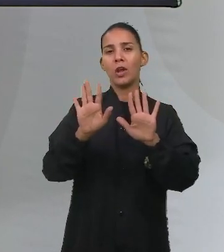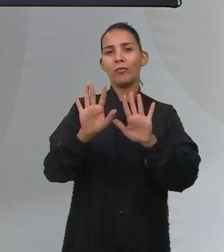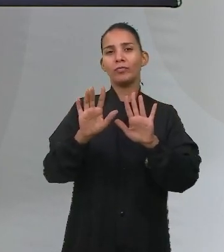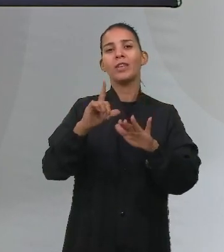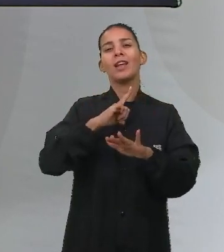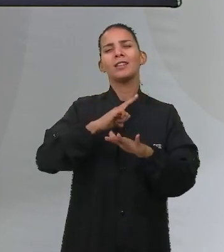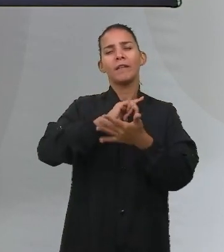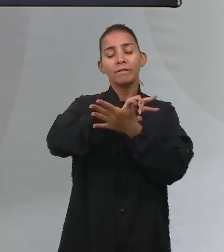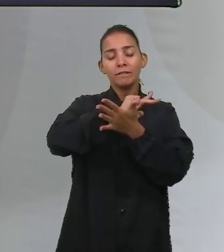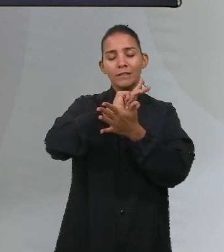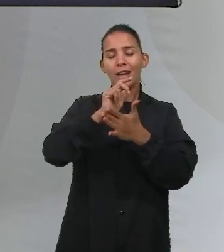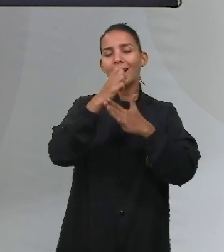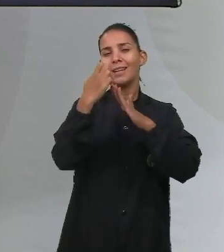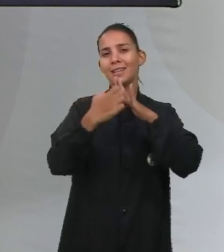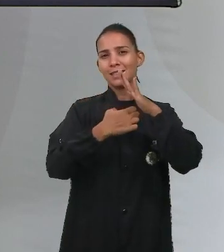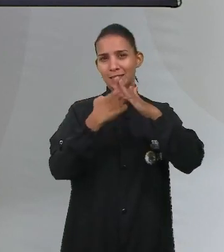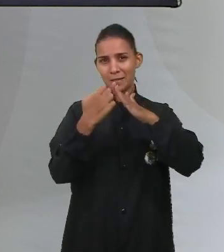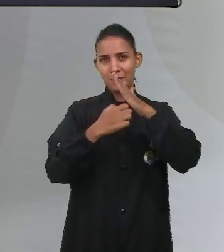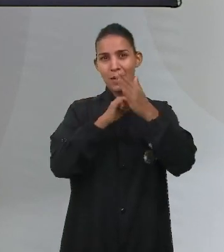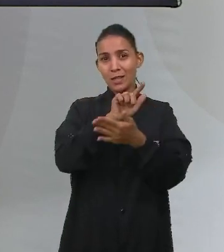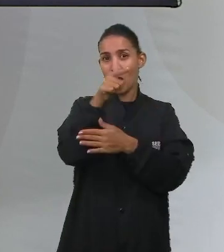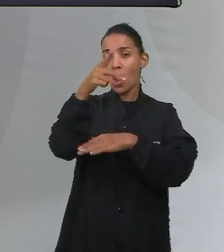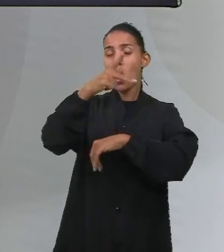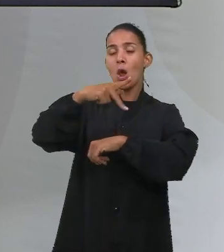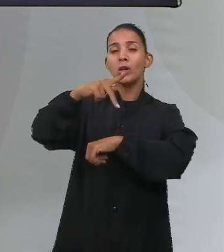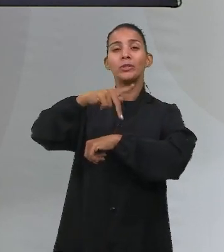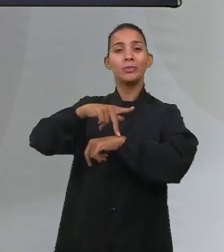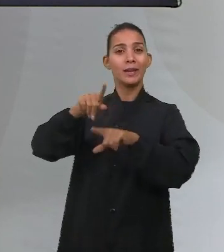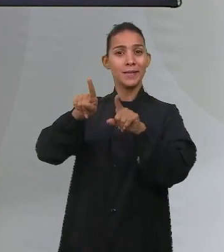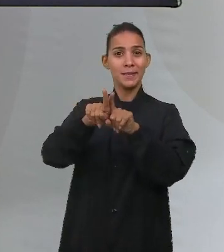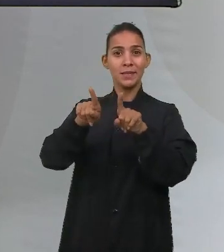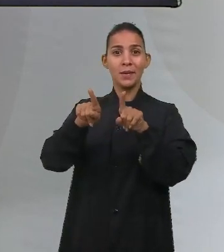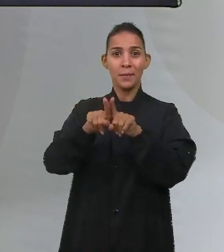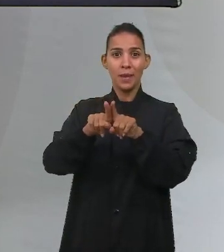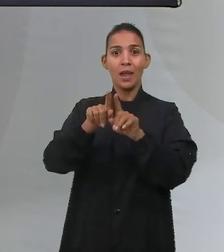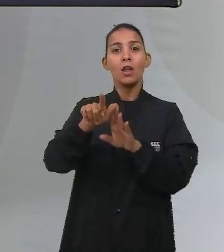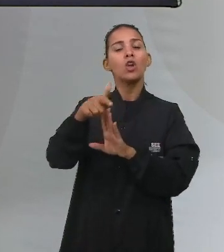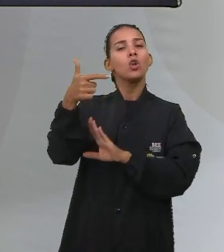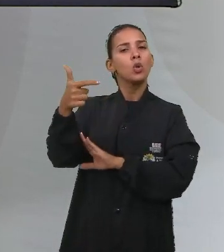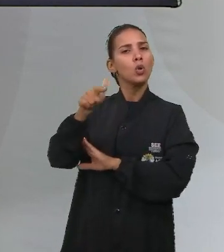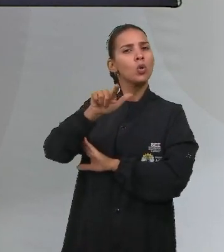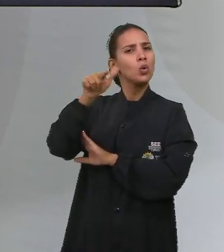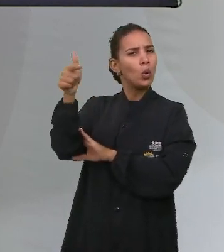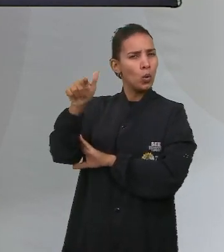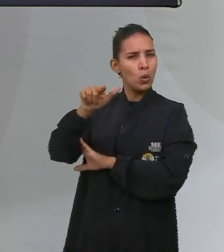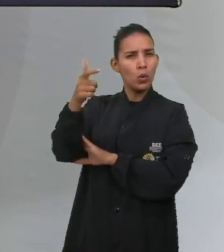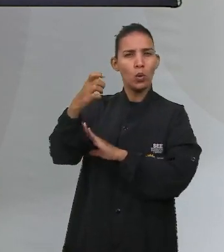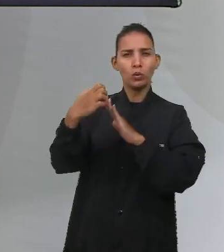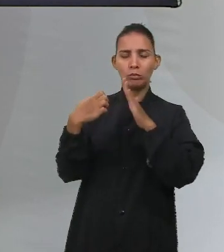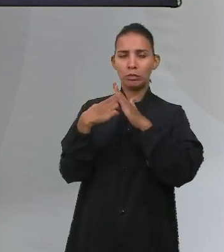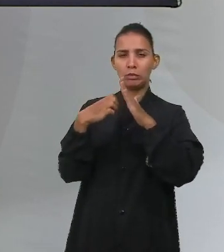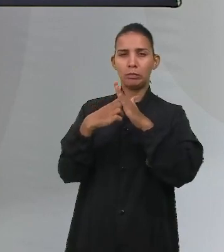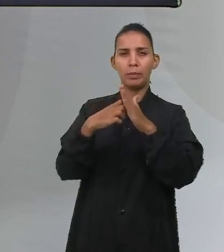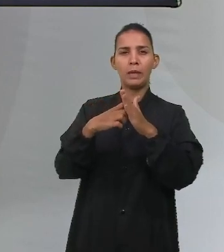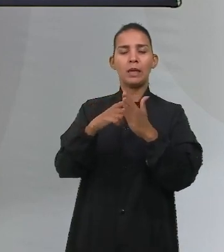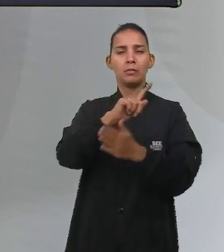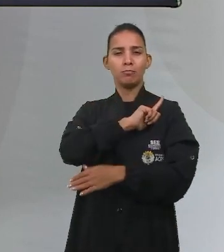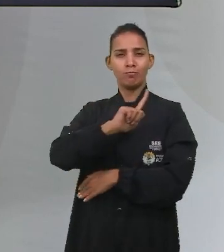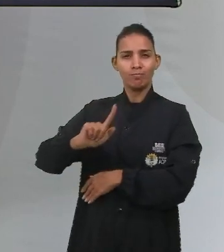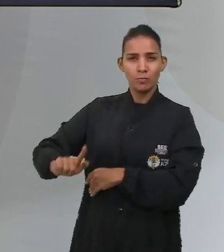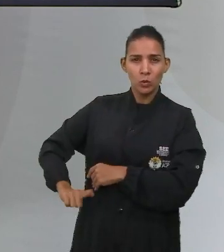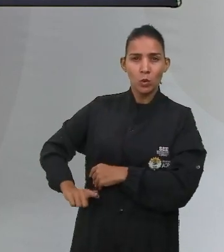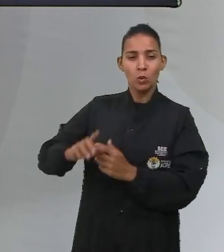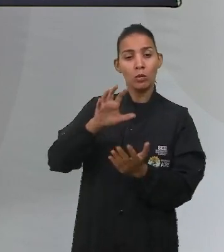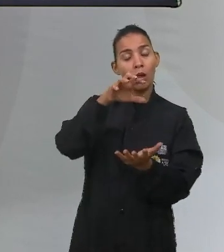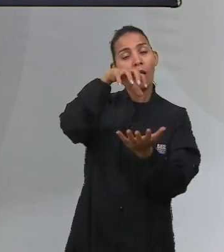país, mas inclusive em outras localidades, e inclusive órgãos públicos, a depender da